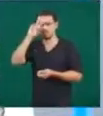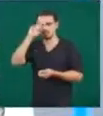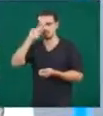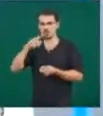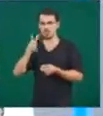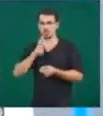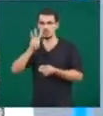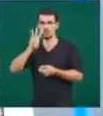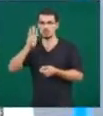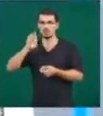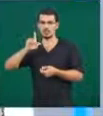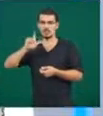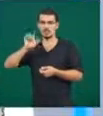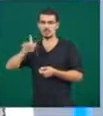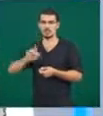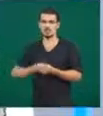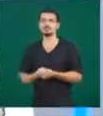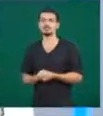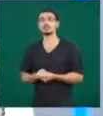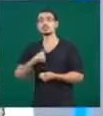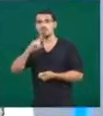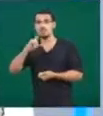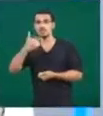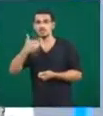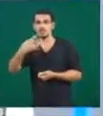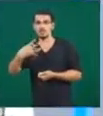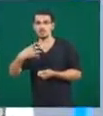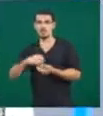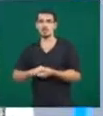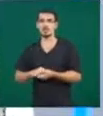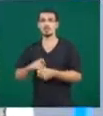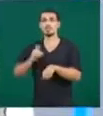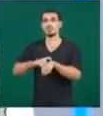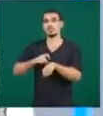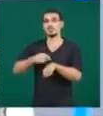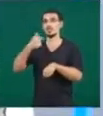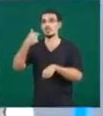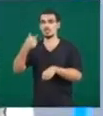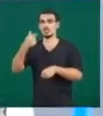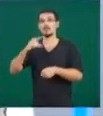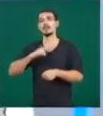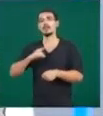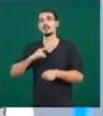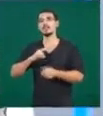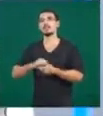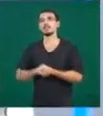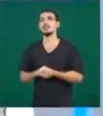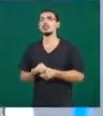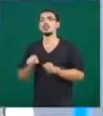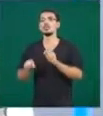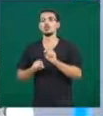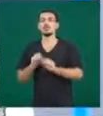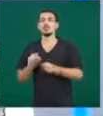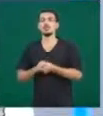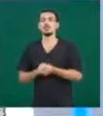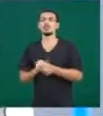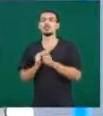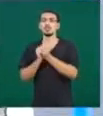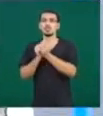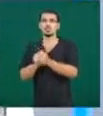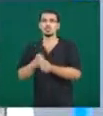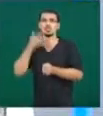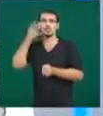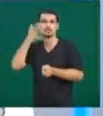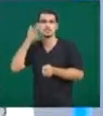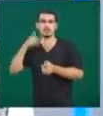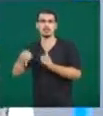E, por fim, no dia 24, às 19 horas, nós vamos ter uma palestra com a Giovana Bacarin, que é uma jornalista, né? Já